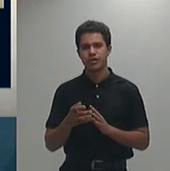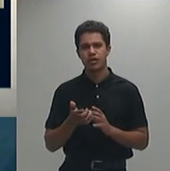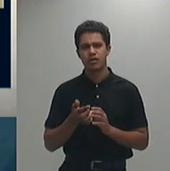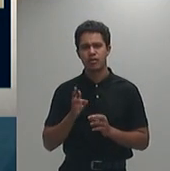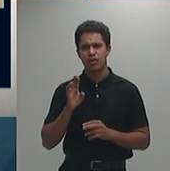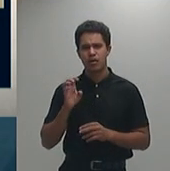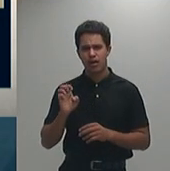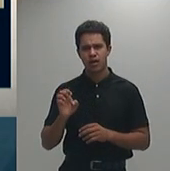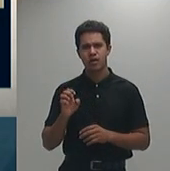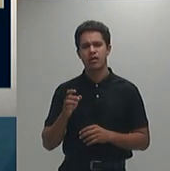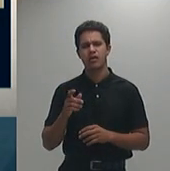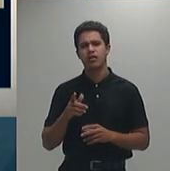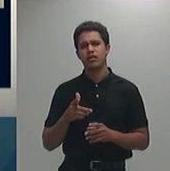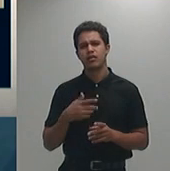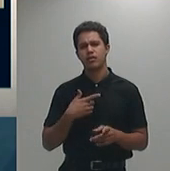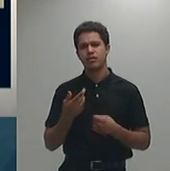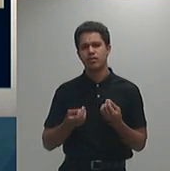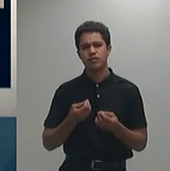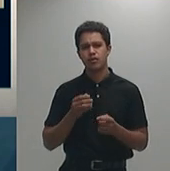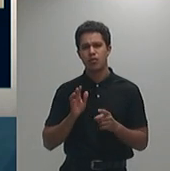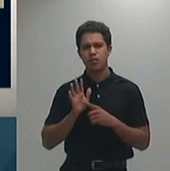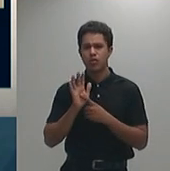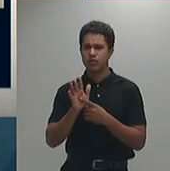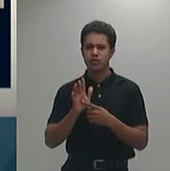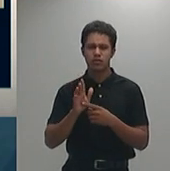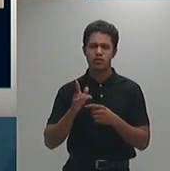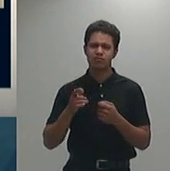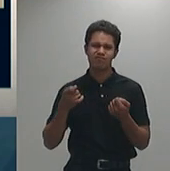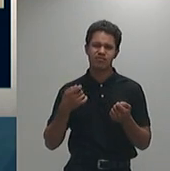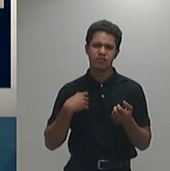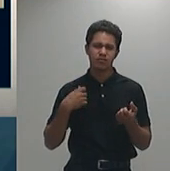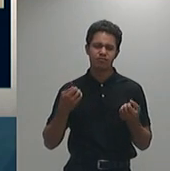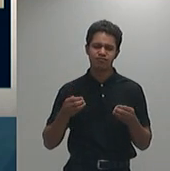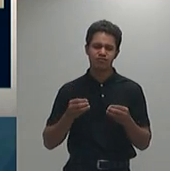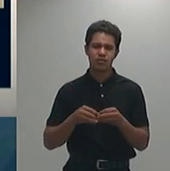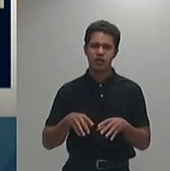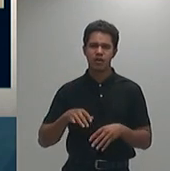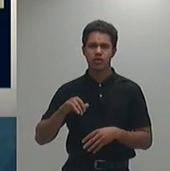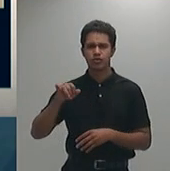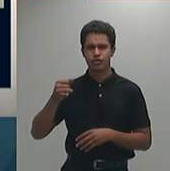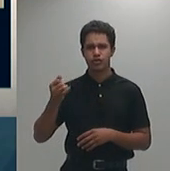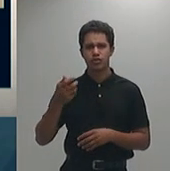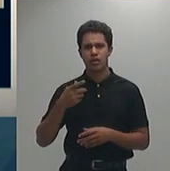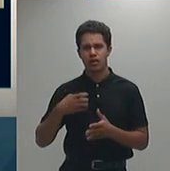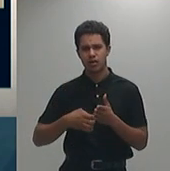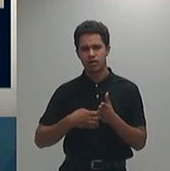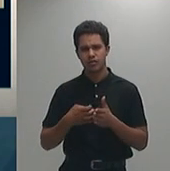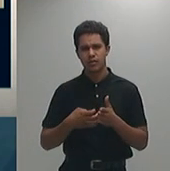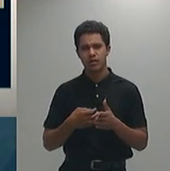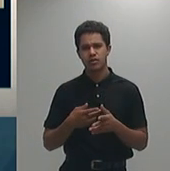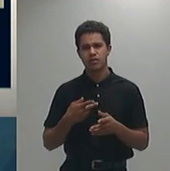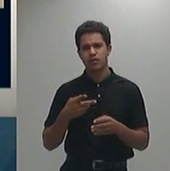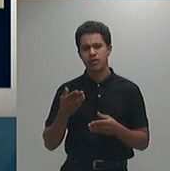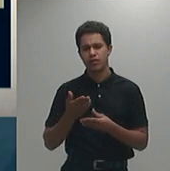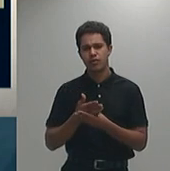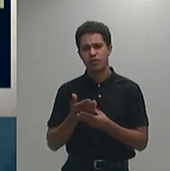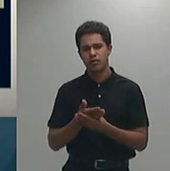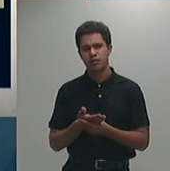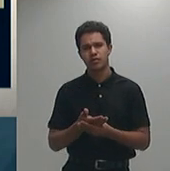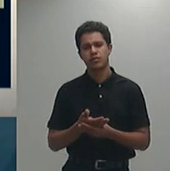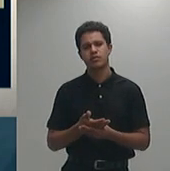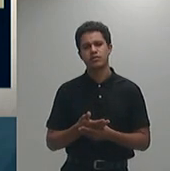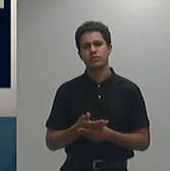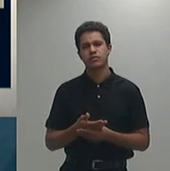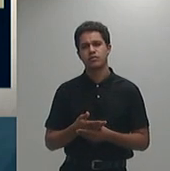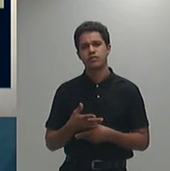que se mostrou manifestamente inadequado a companhia J foi inicialmente indicada Em tais procedimentos como